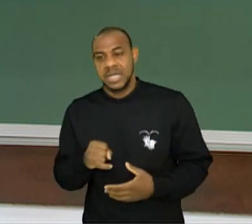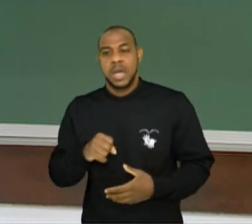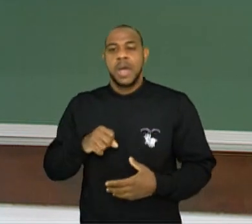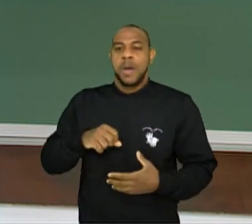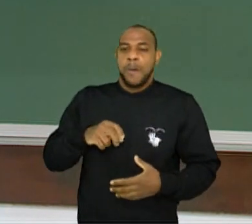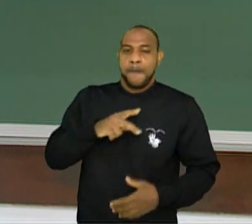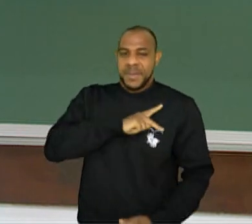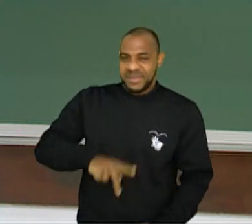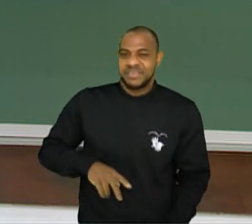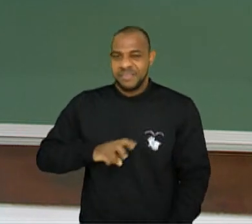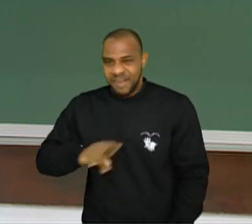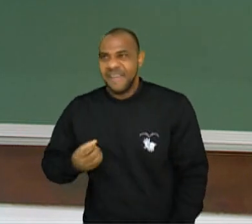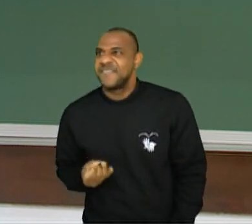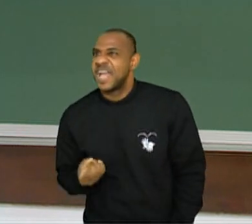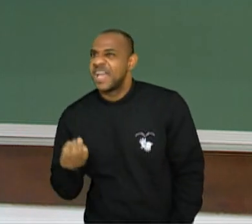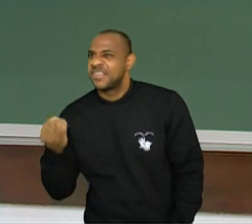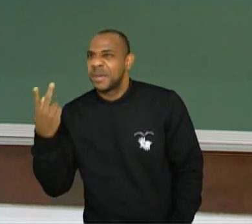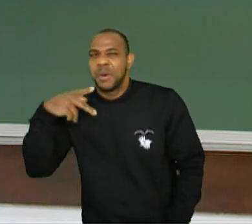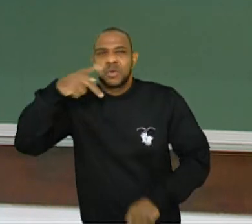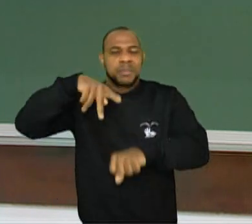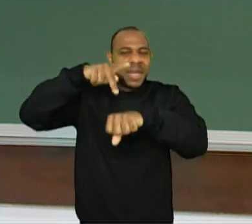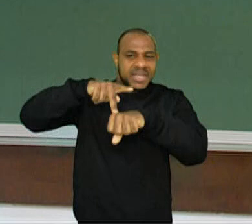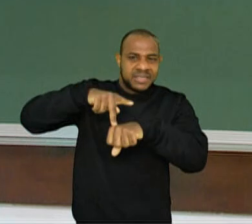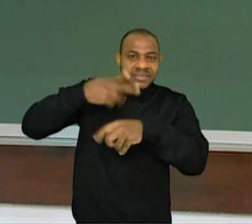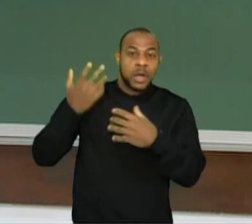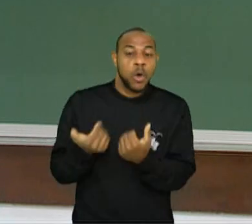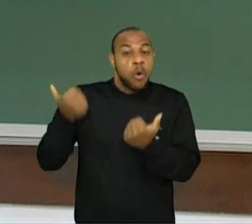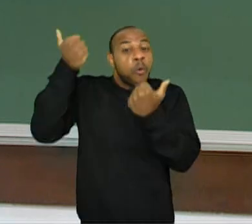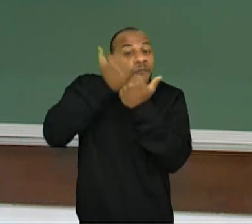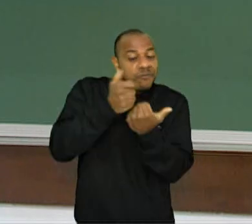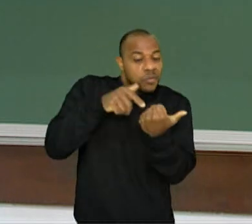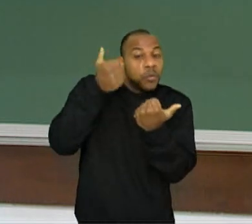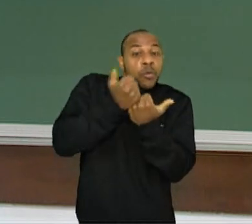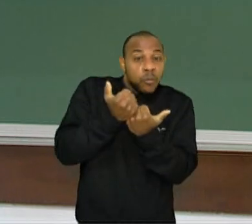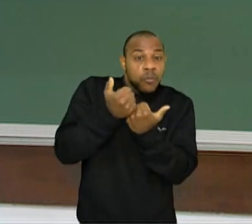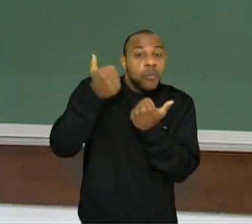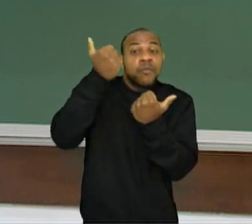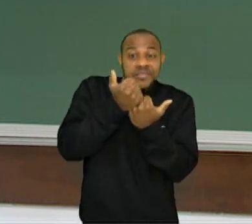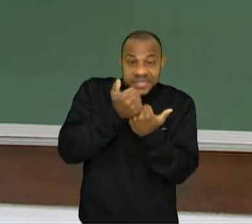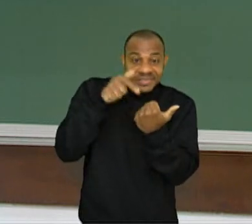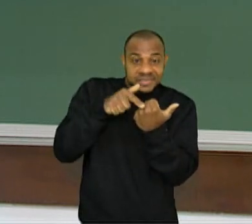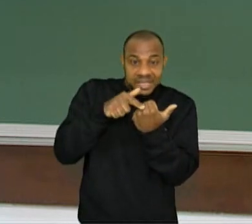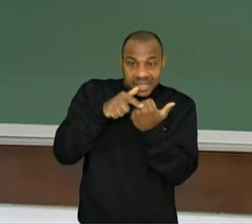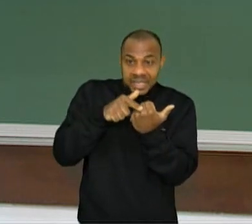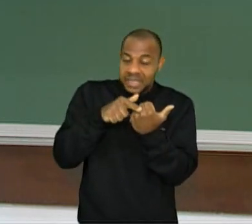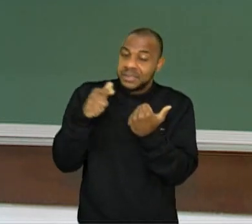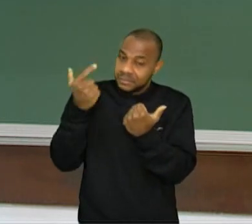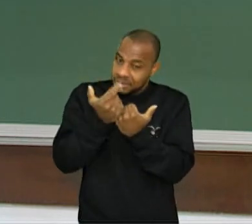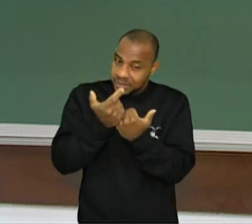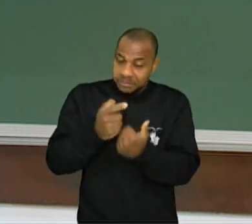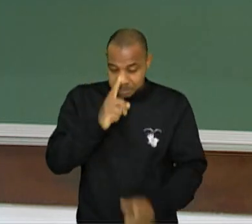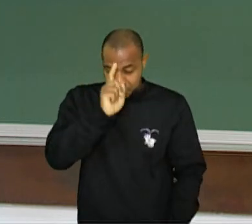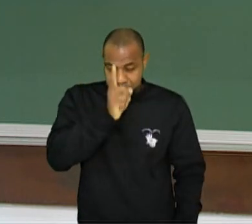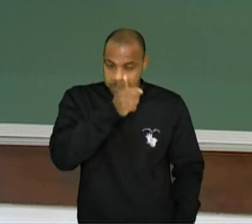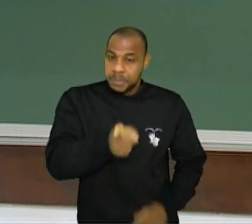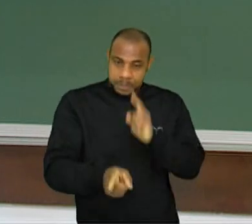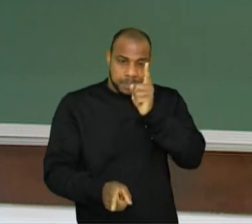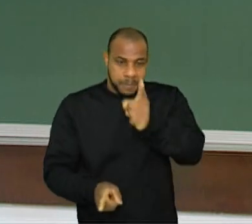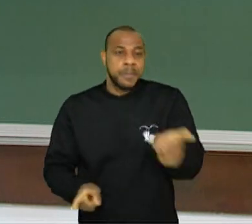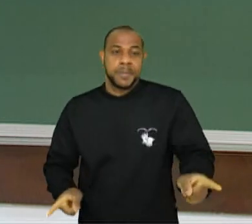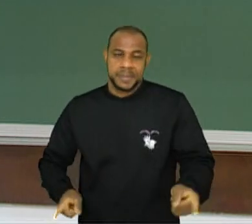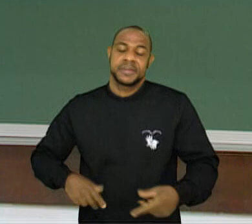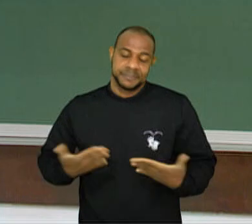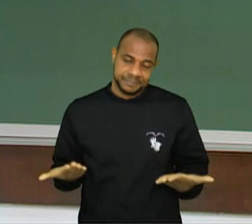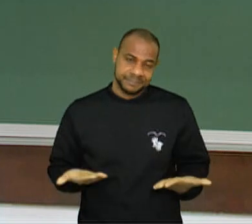dois, para o presidente da Câmara. Isso deve acontecer para que o Brasil não fique acéfalo, né? Que o governo não fique sem o seu líder